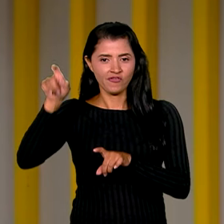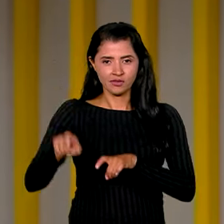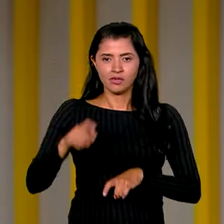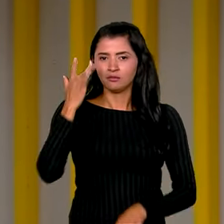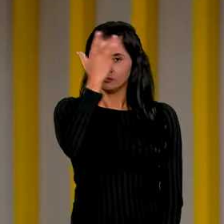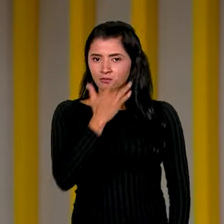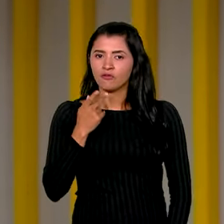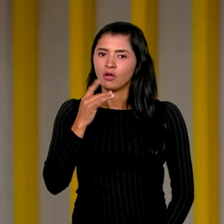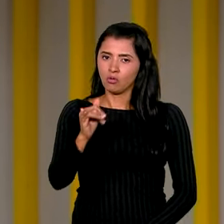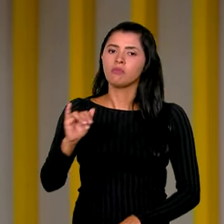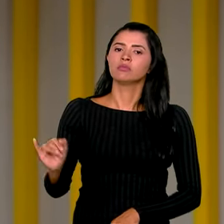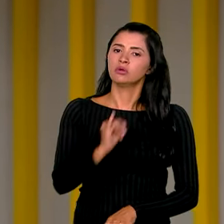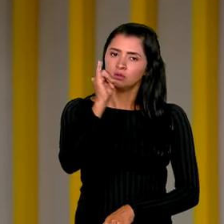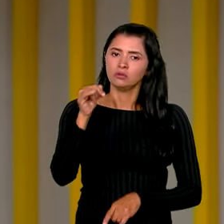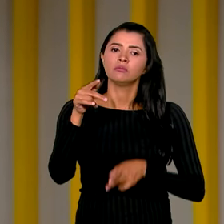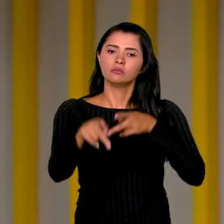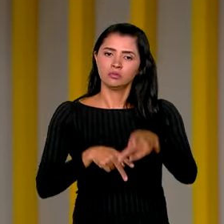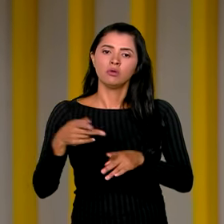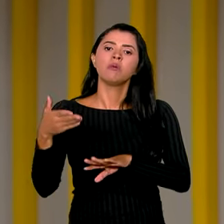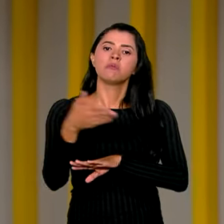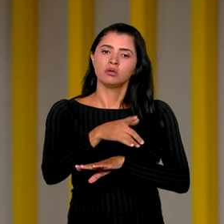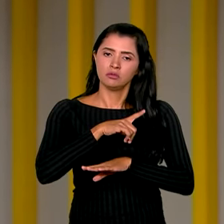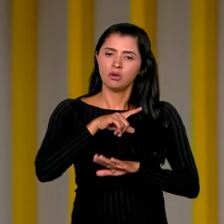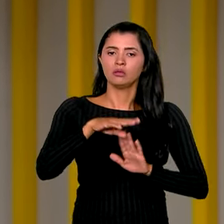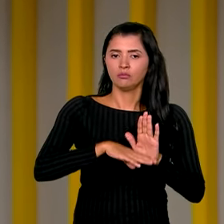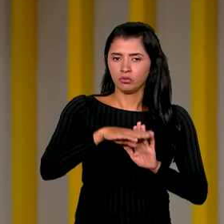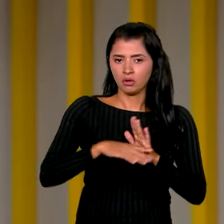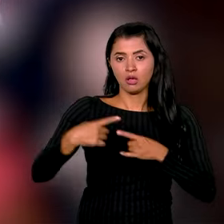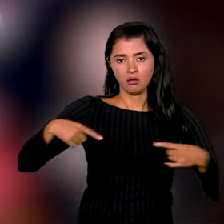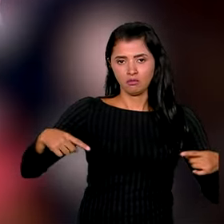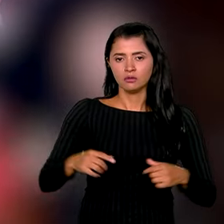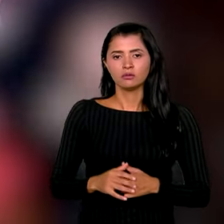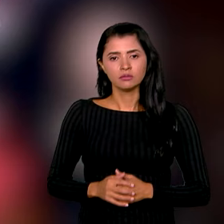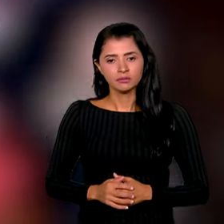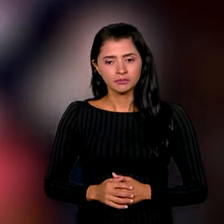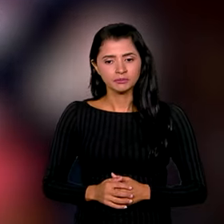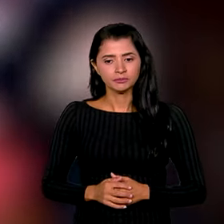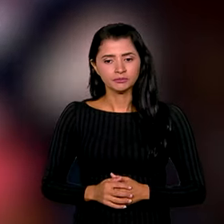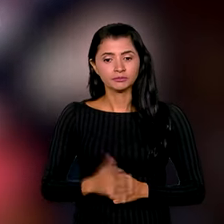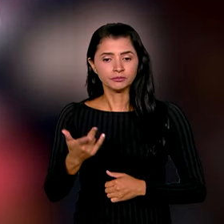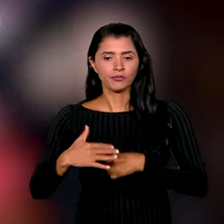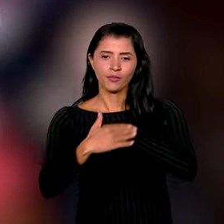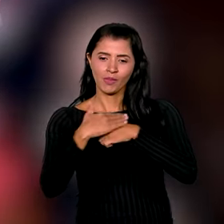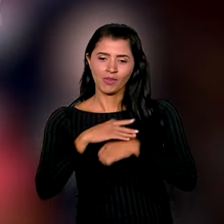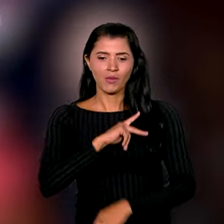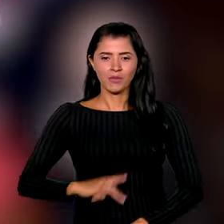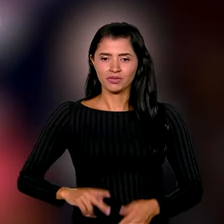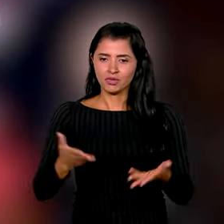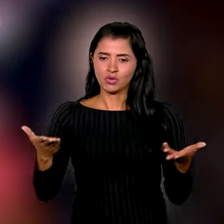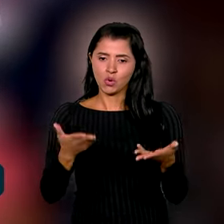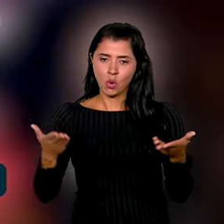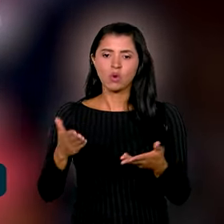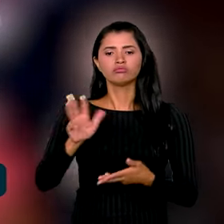reforçou a importância da população participar do programa Desenrola Brasil. No Conversa com o Presidente de hoje,